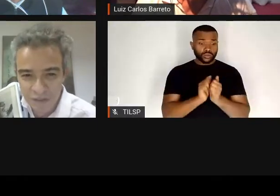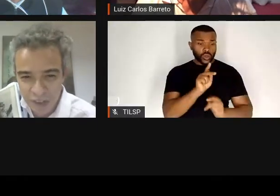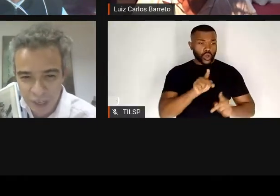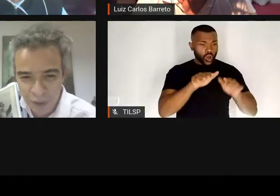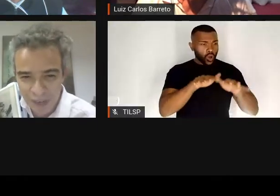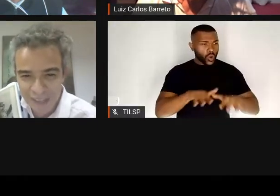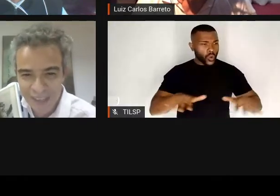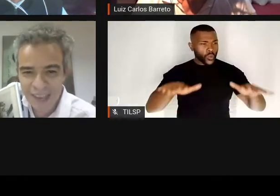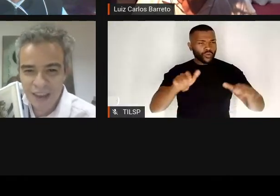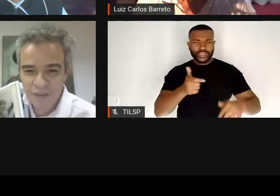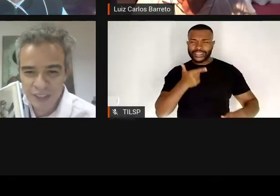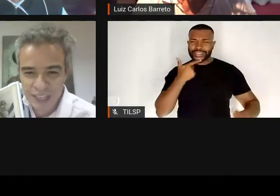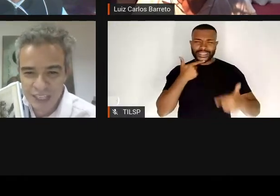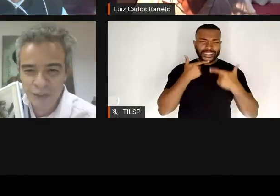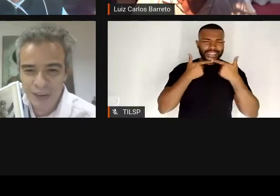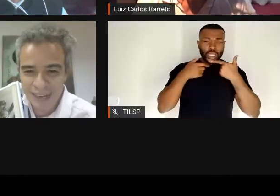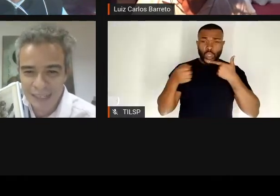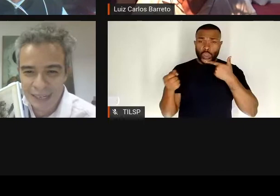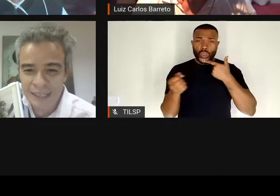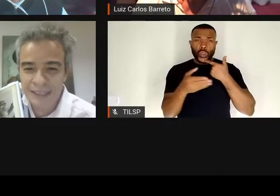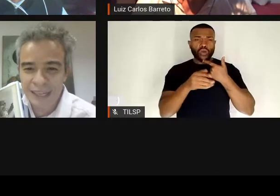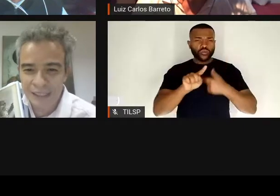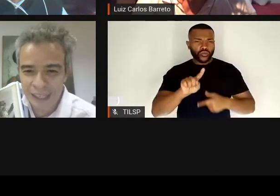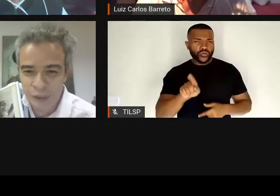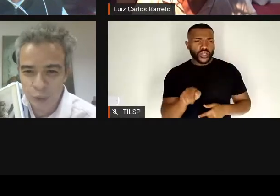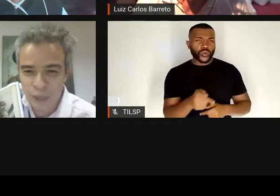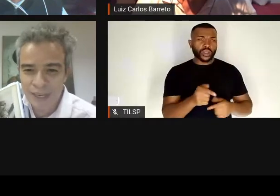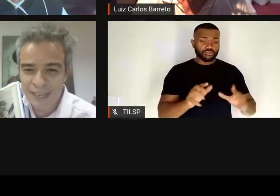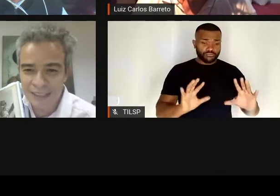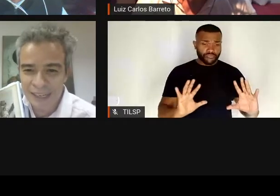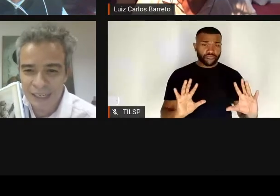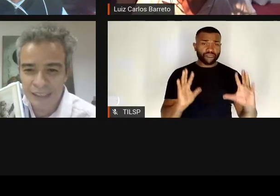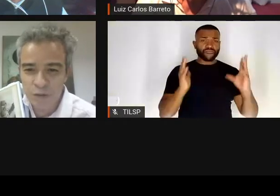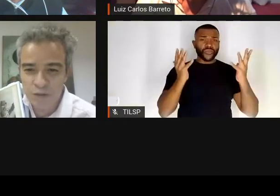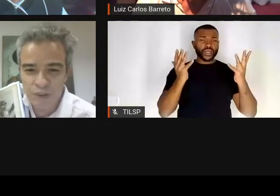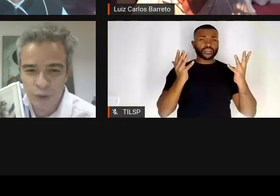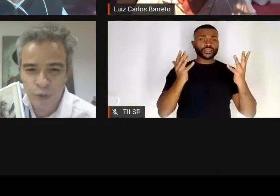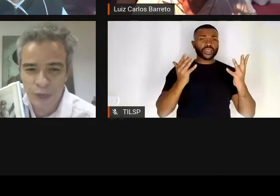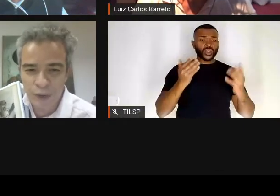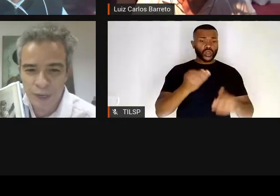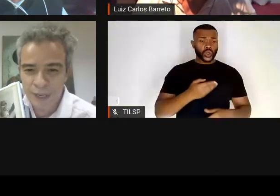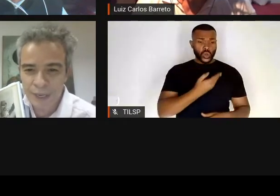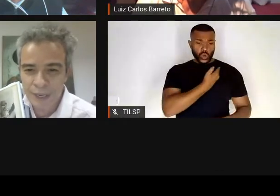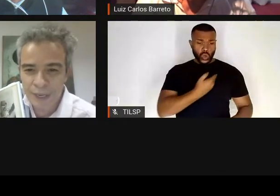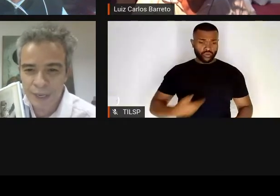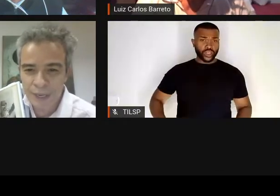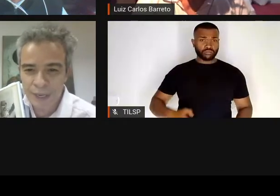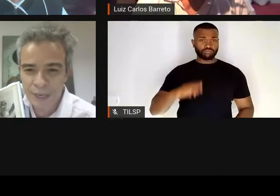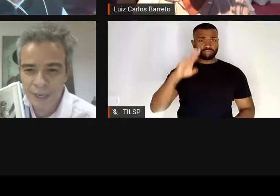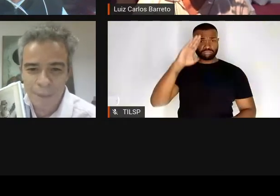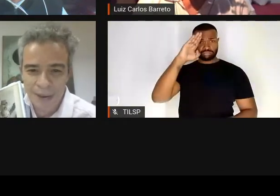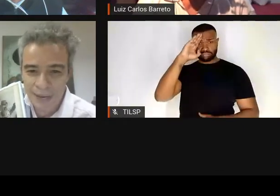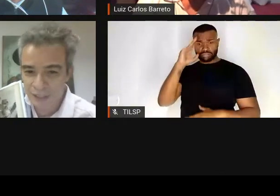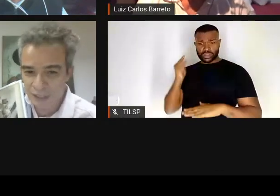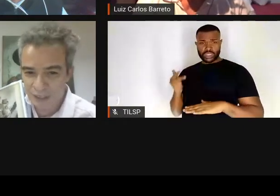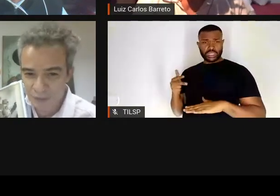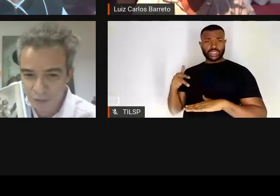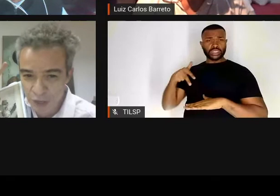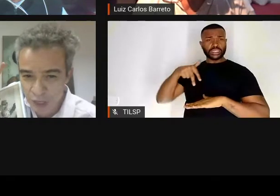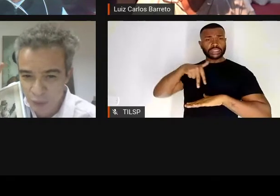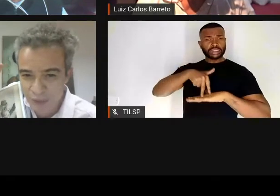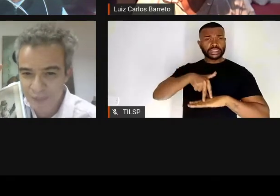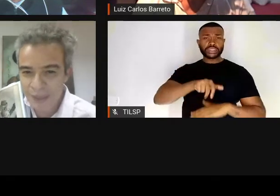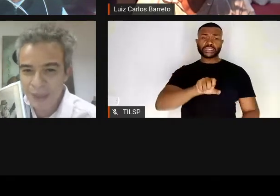novo, vírgula. Festejando a queda da ditadura e a entrada triunfal do herói de Sierra